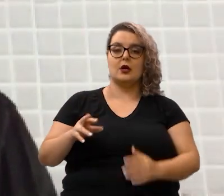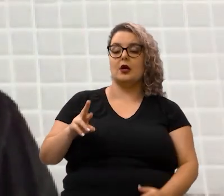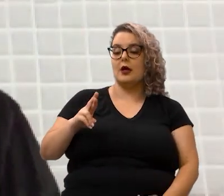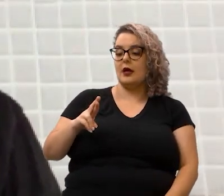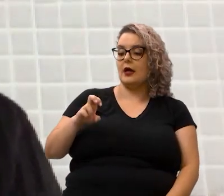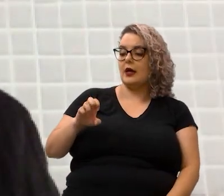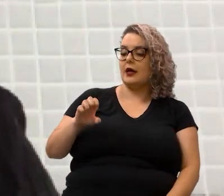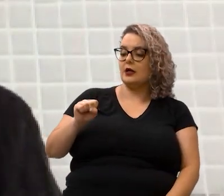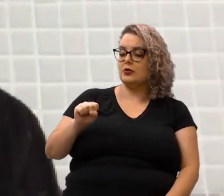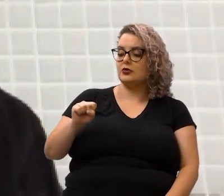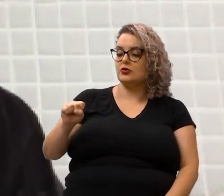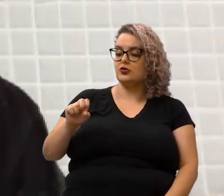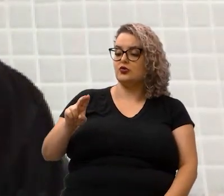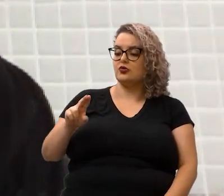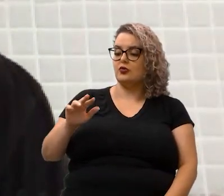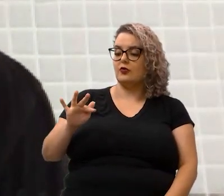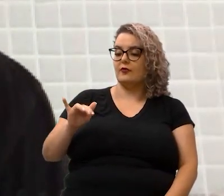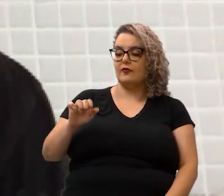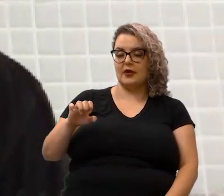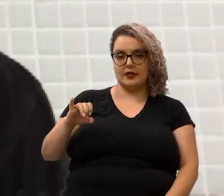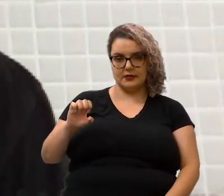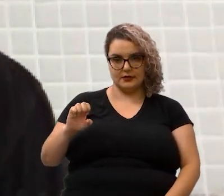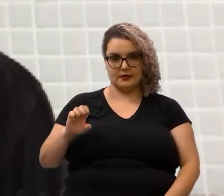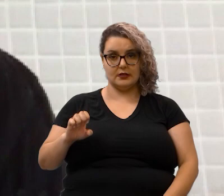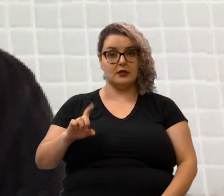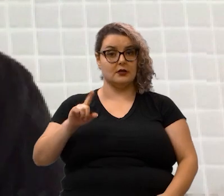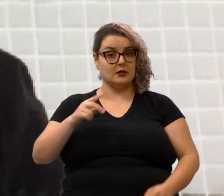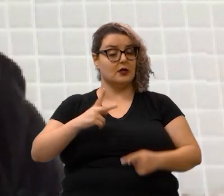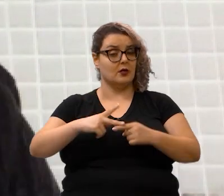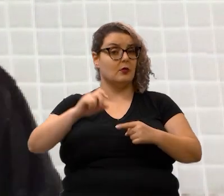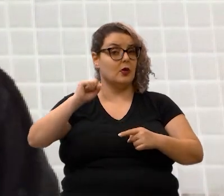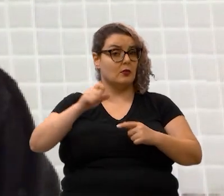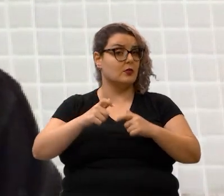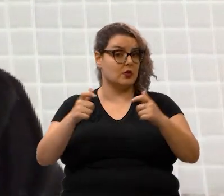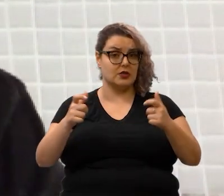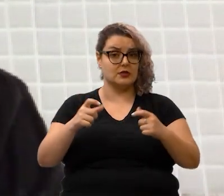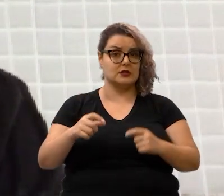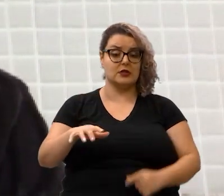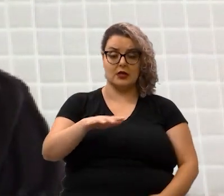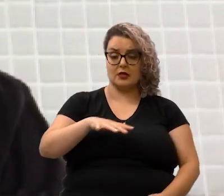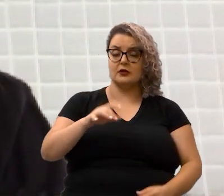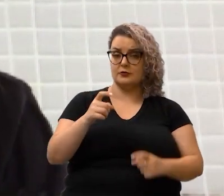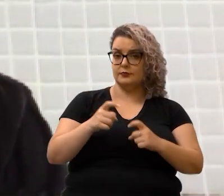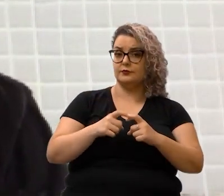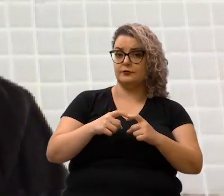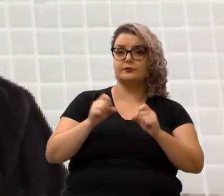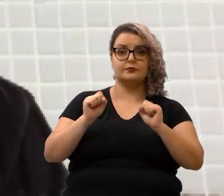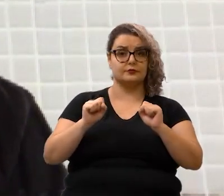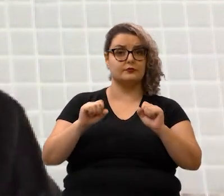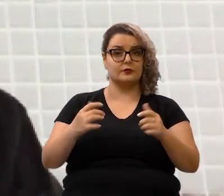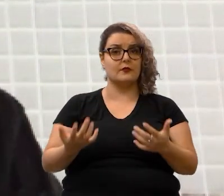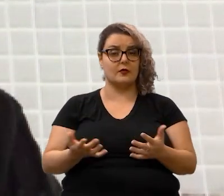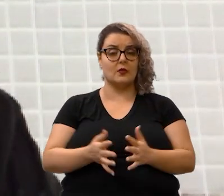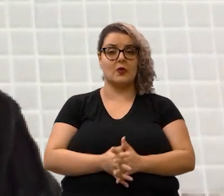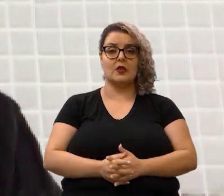resurface, né? E é uma conquista muito grande da medicina, né?